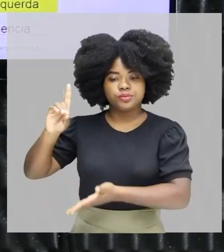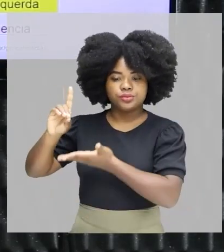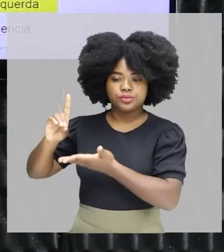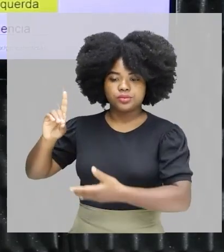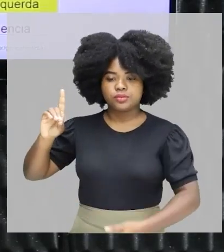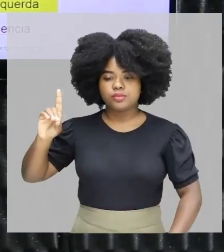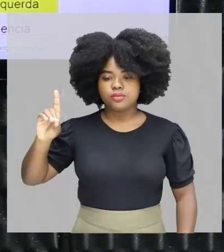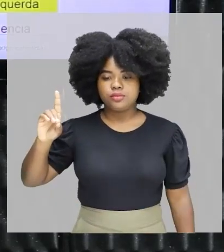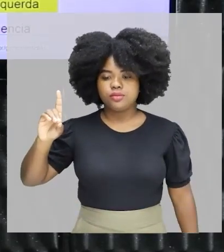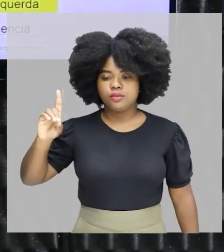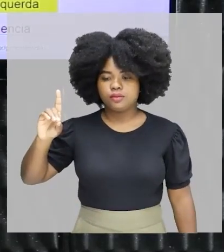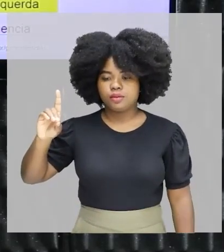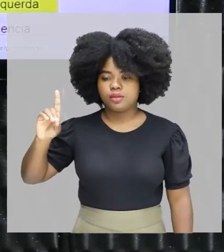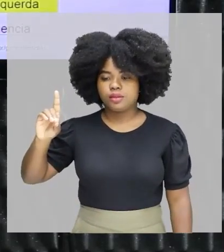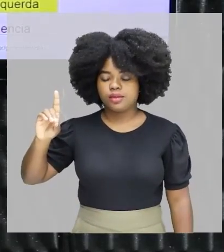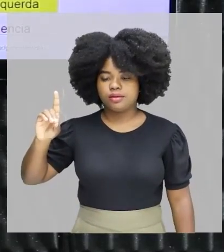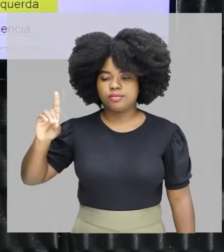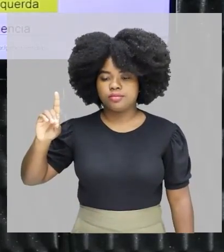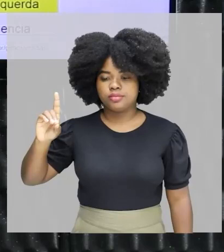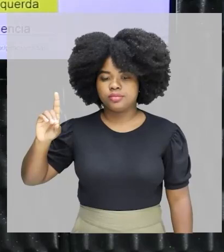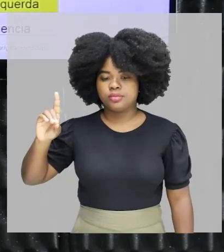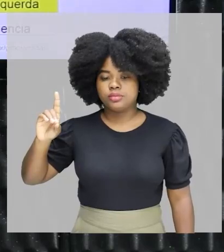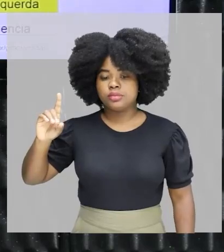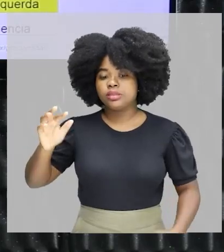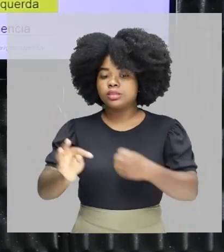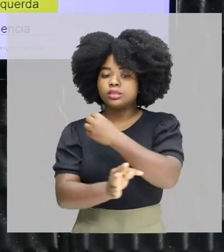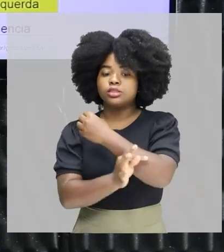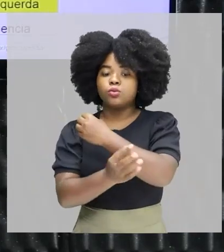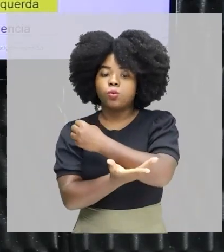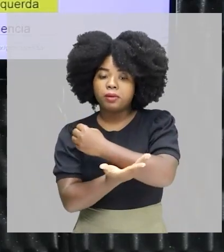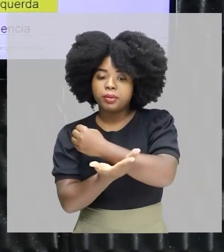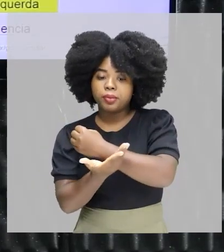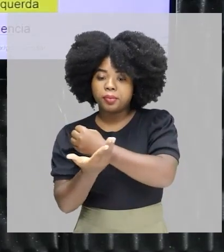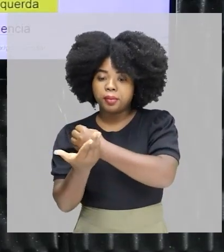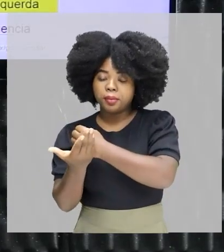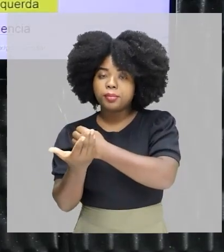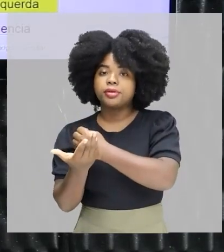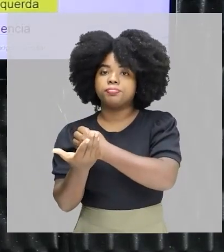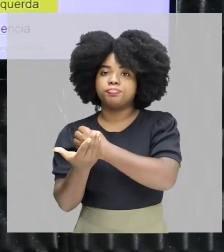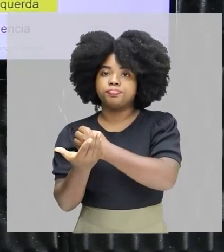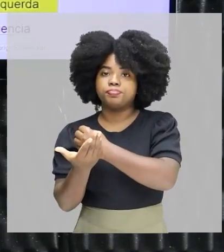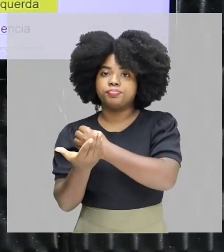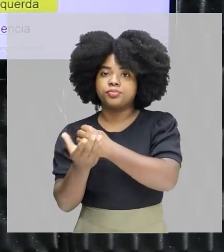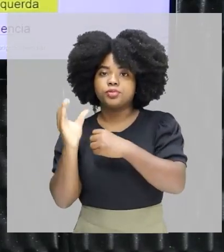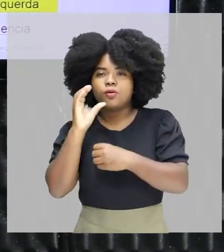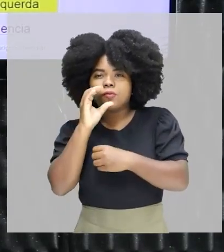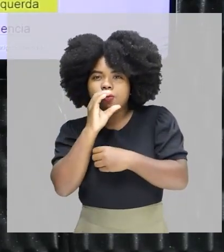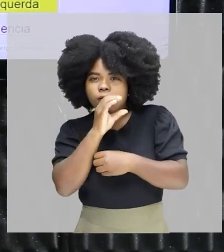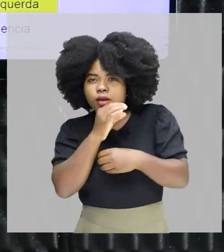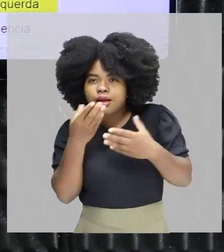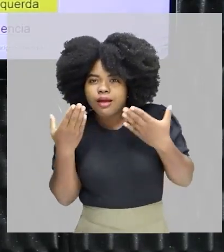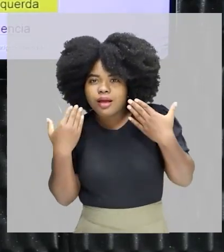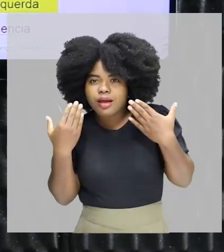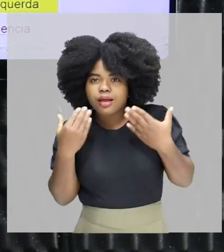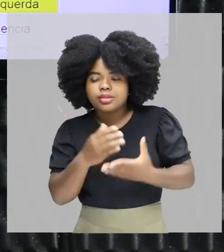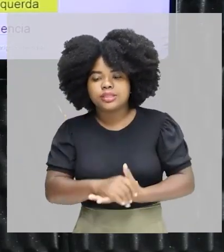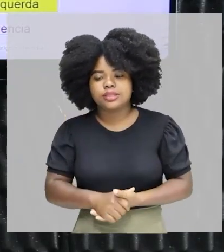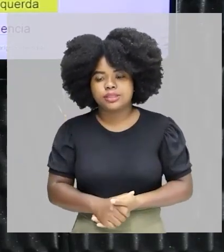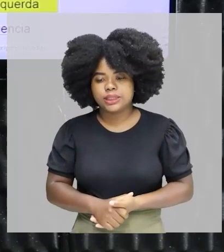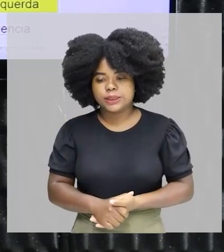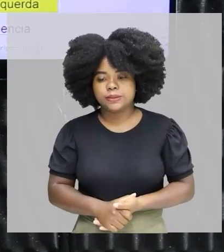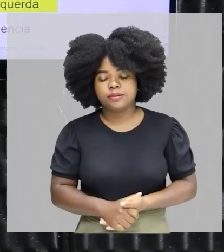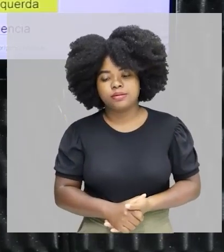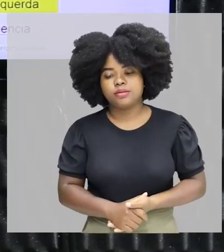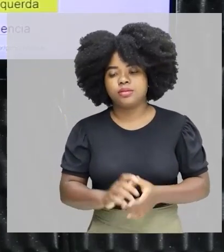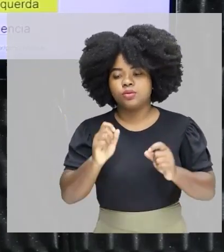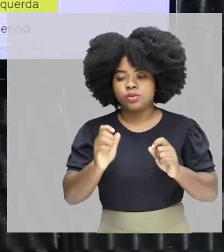de cabelos. Então, a gente vai aumentar a temperatura, que nós vamos aquecer, beleza? E o